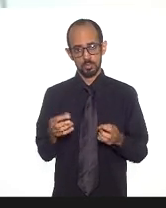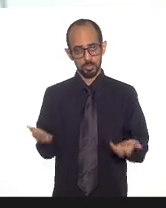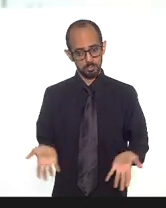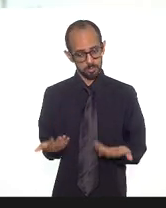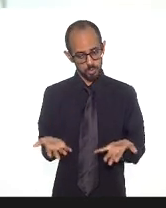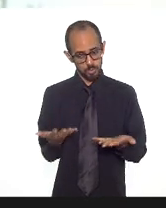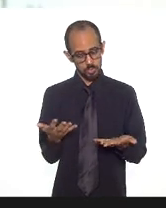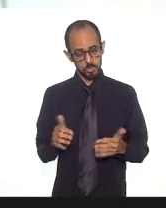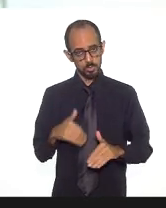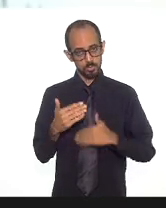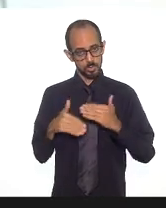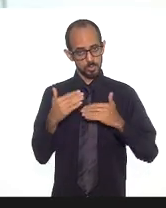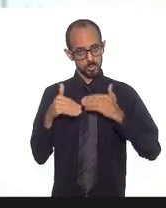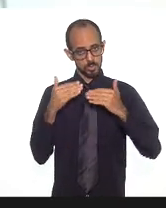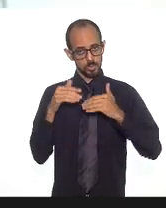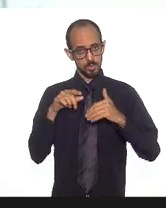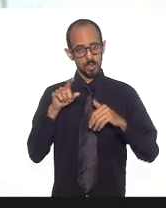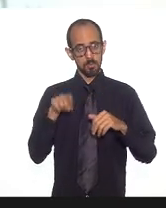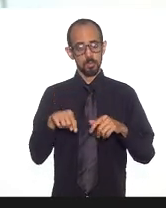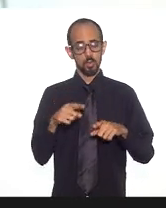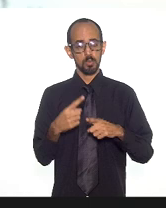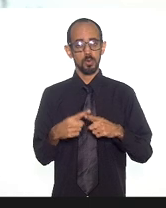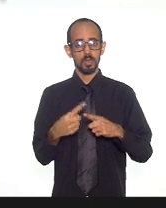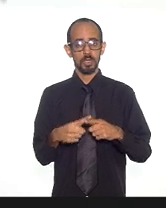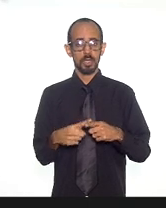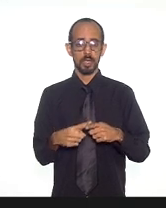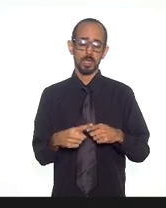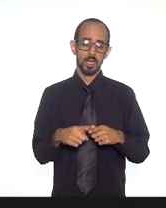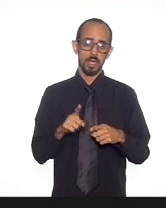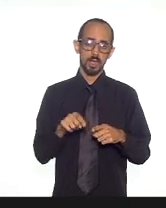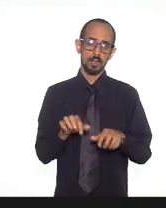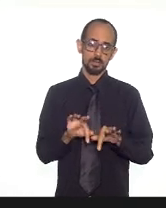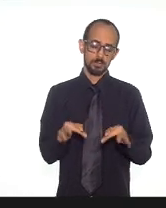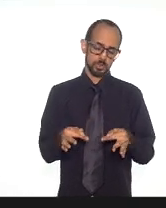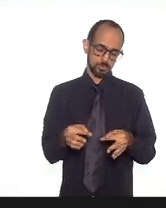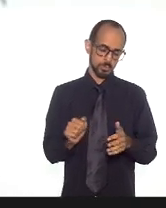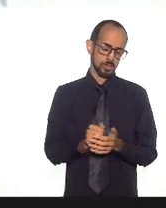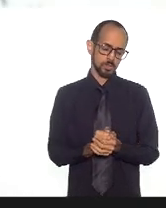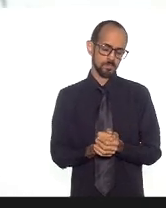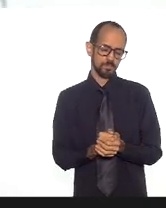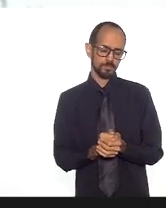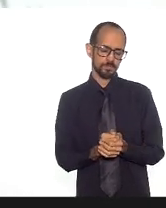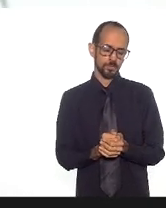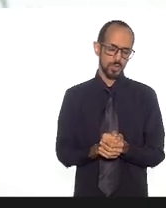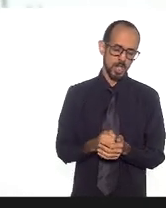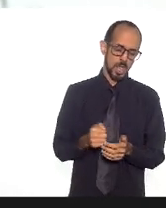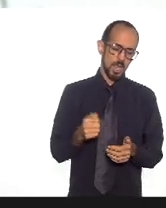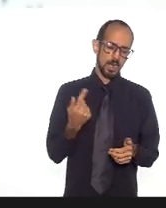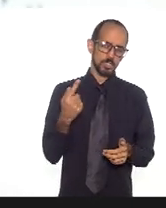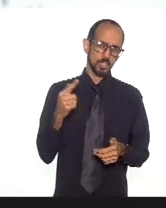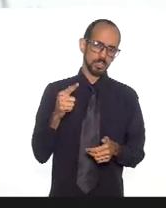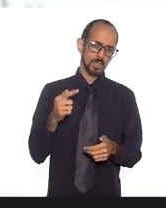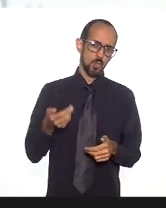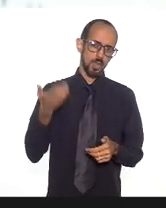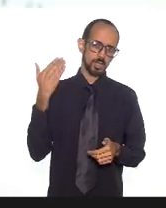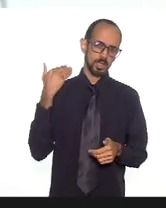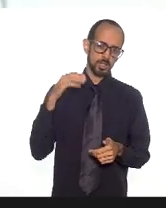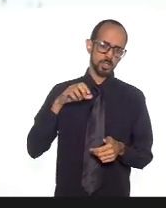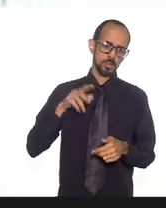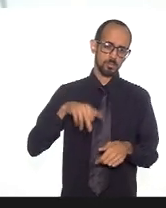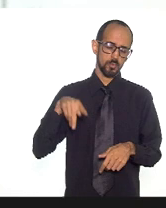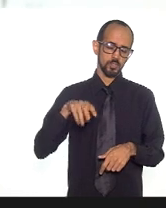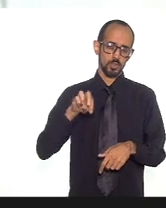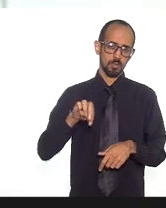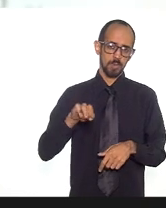porque é uma questão muito simples, né? A gente, na gestão, em uma das gestões anteriores da professora Maria Isabel, nós conseguimos